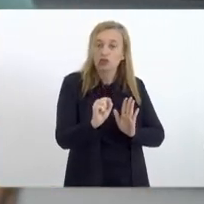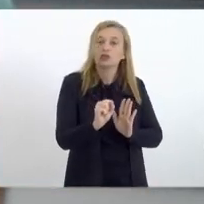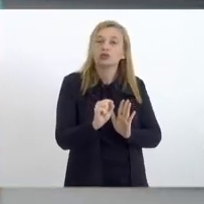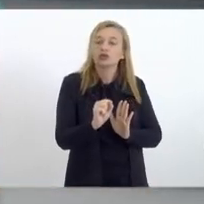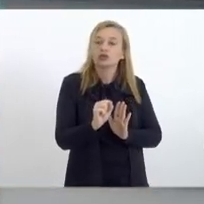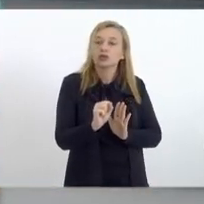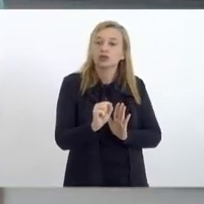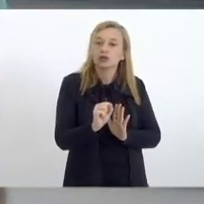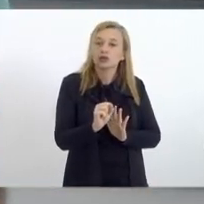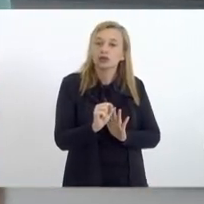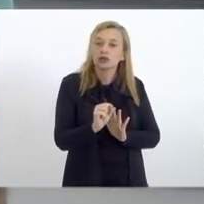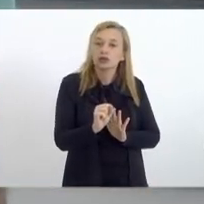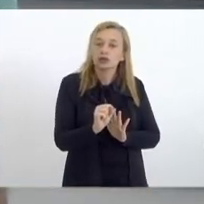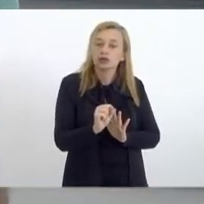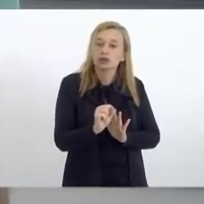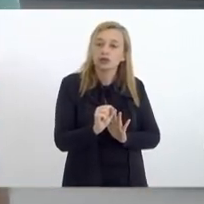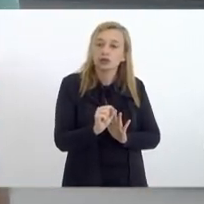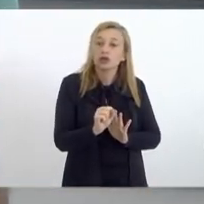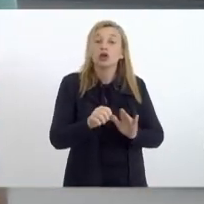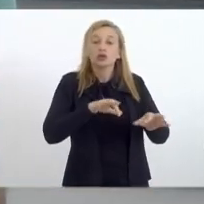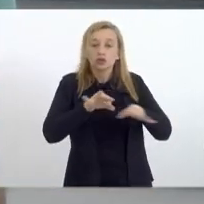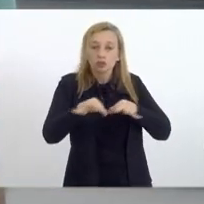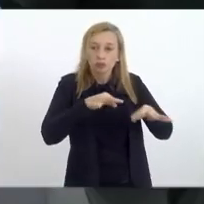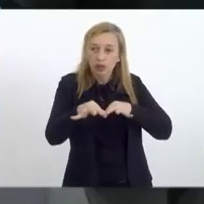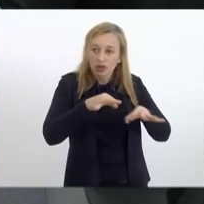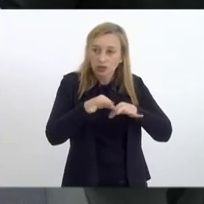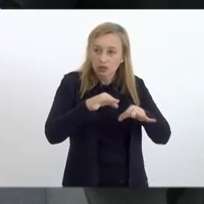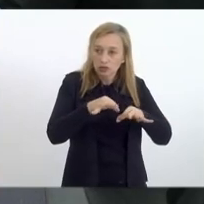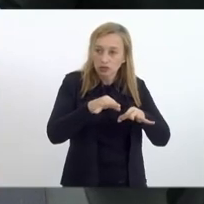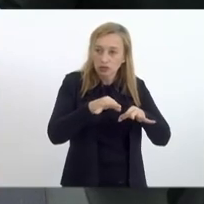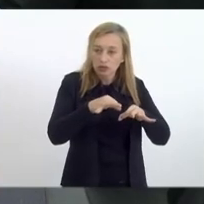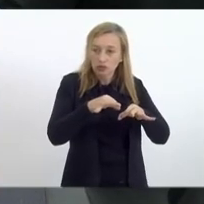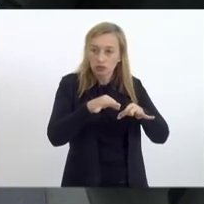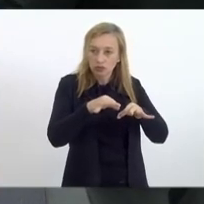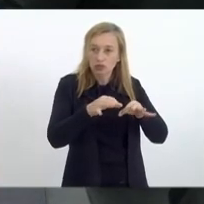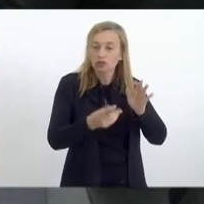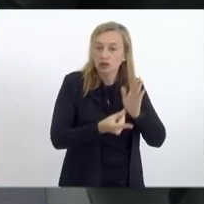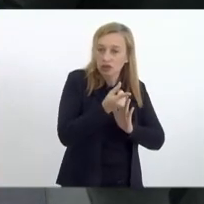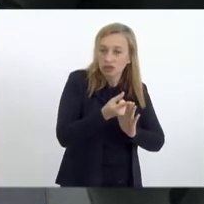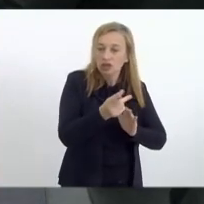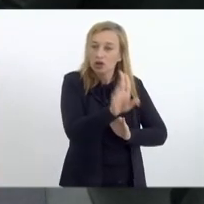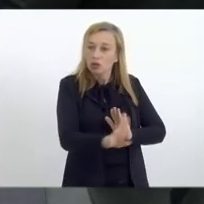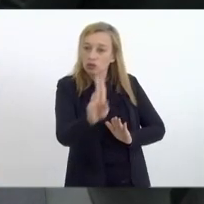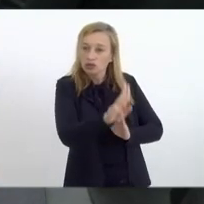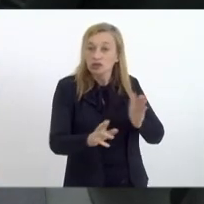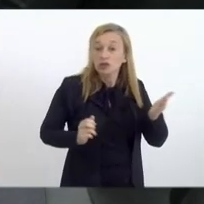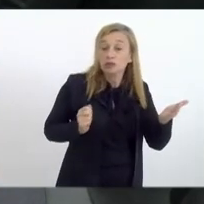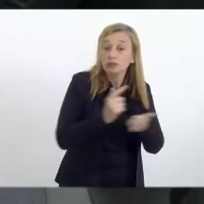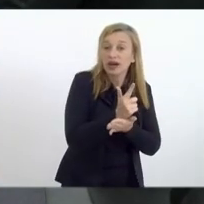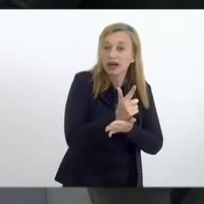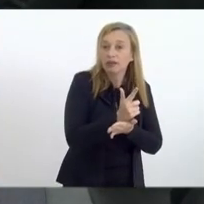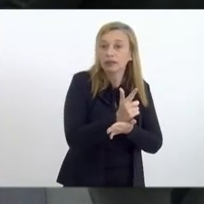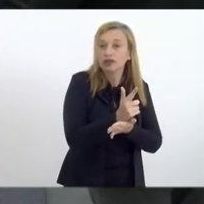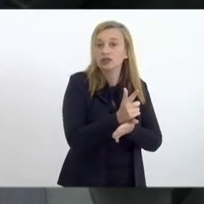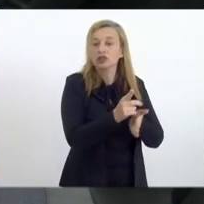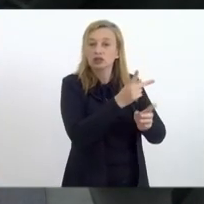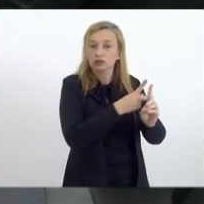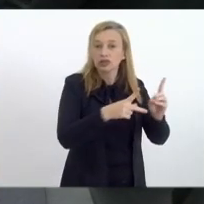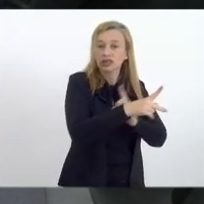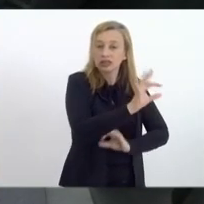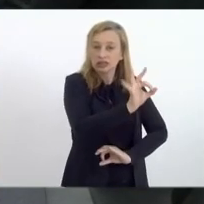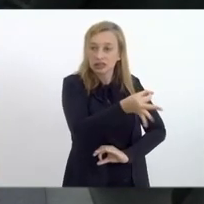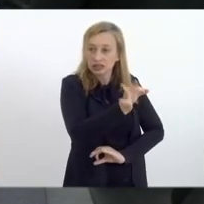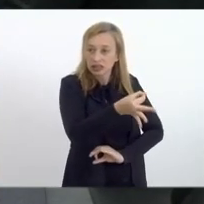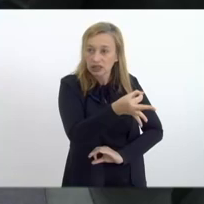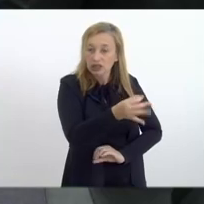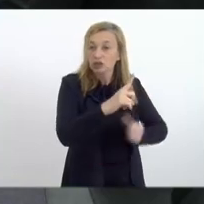2º, as receitas do plano financeiro serão utilizadas exclusivamente para o pagamento dos benefícios previdenciários dos segurados, de